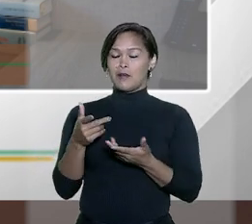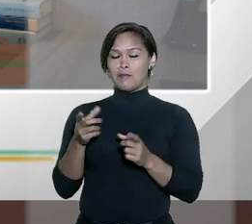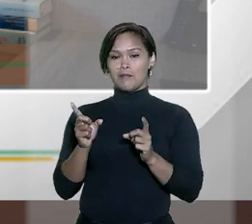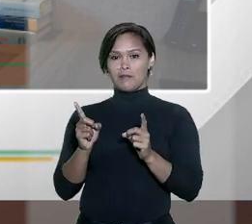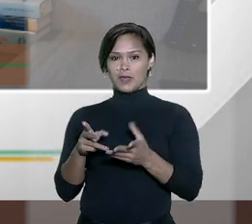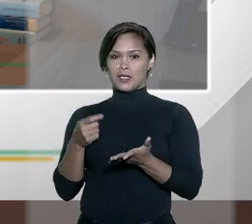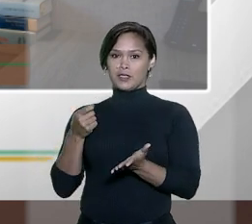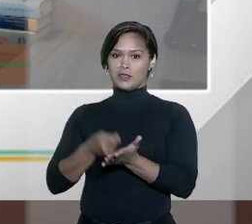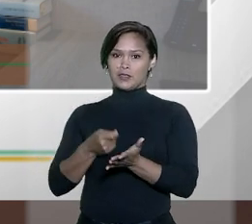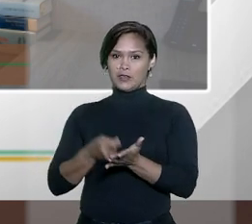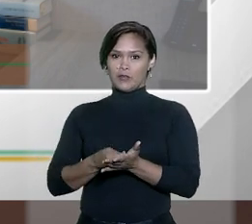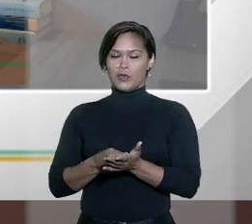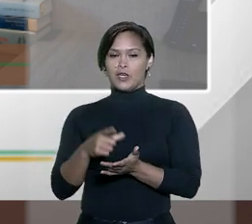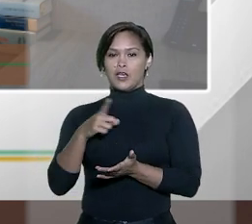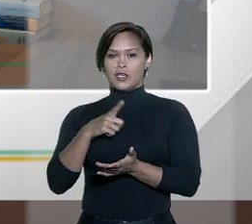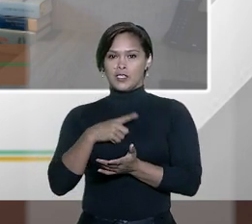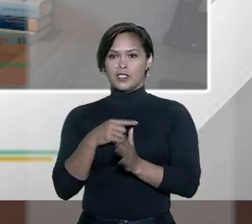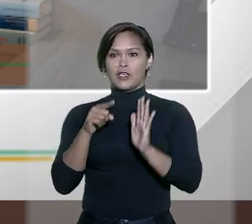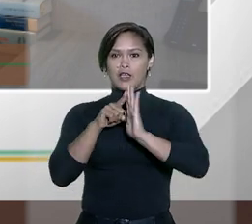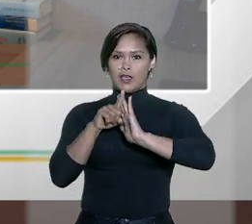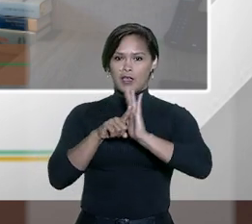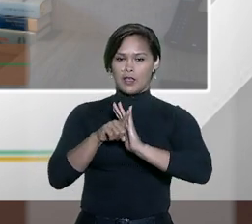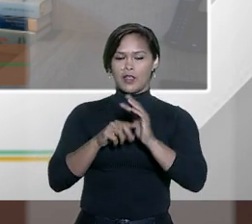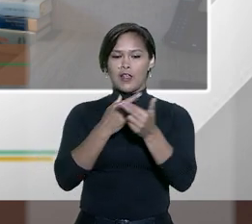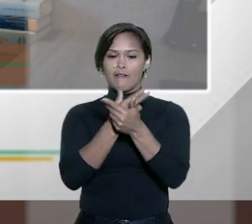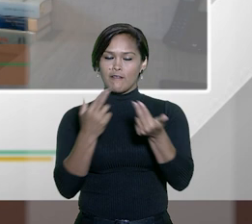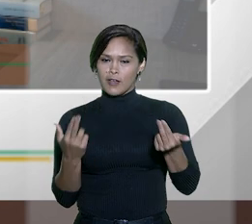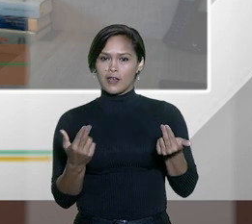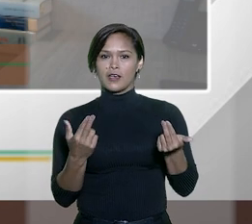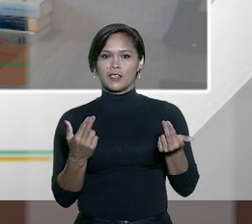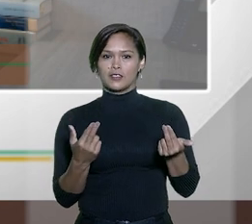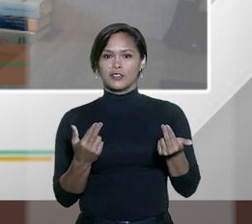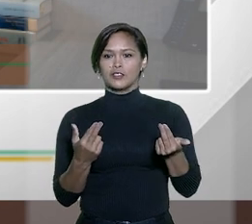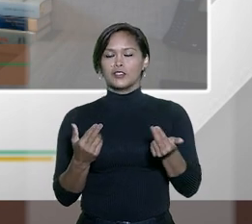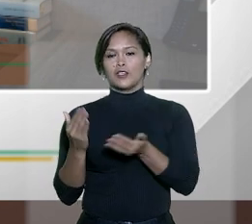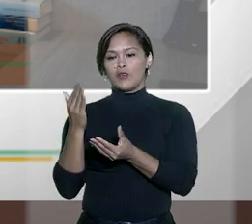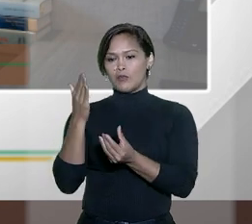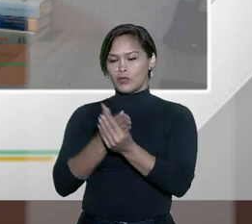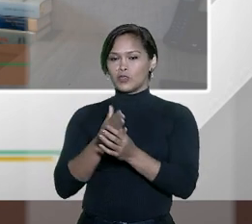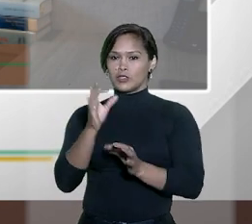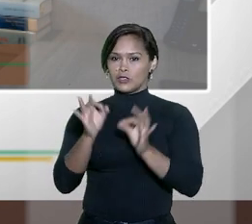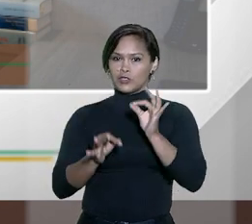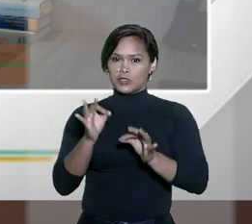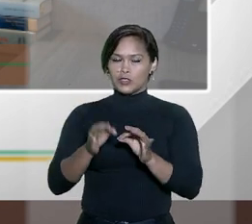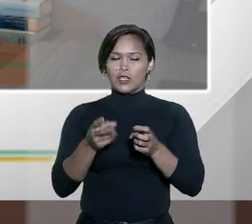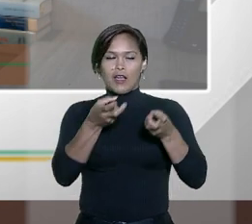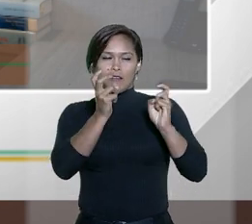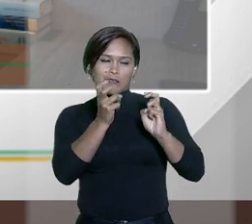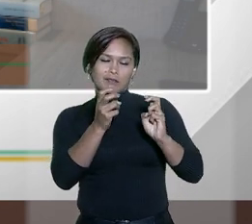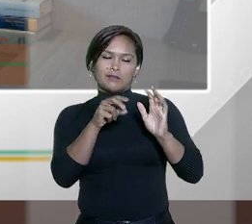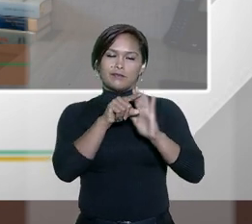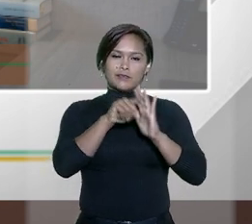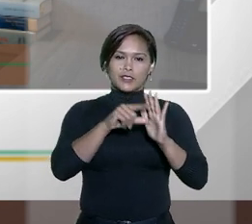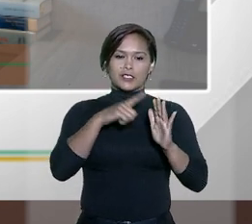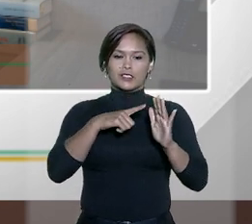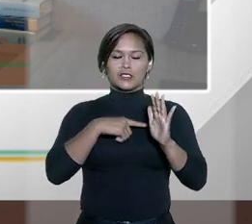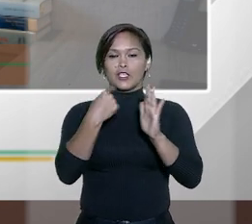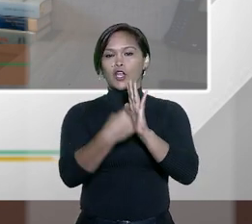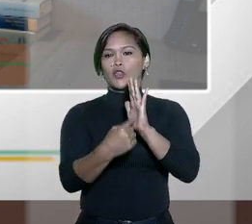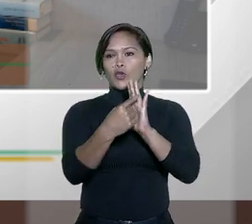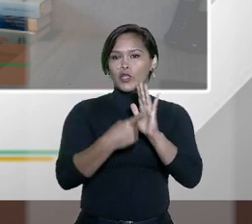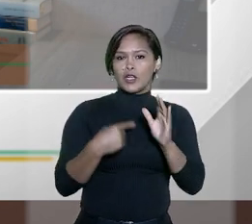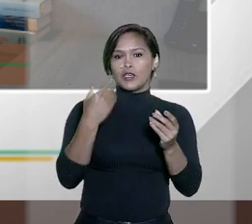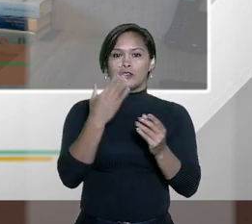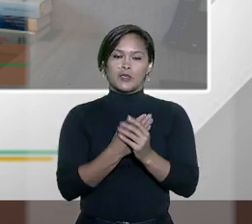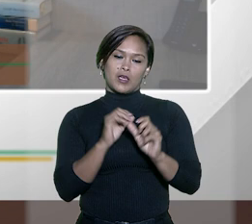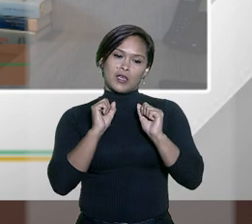comprando o precatório, a gente tem que analisar vários aspectos, desde o processo judicial, para verificar se tem algum tipo de nulidade